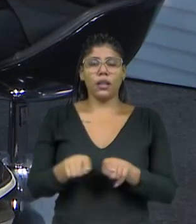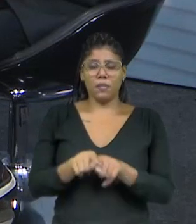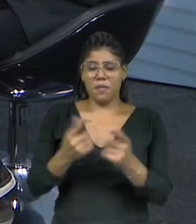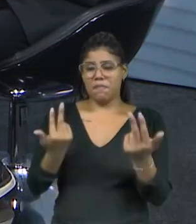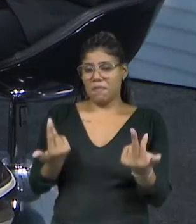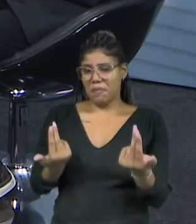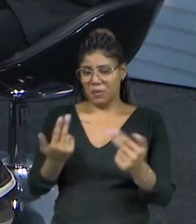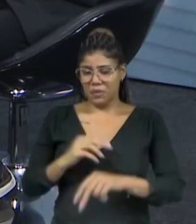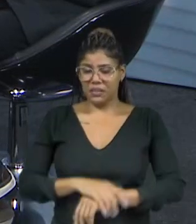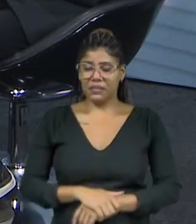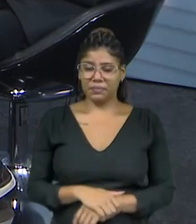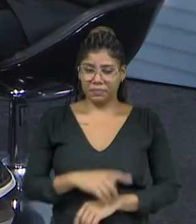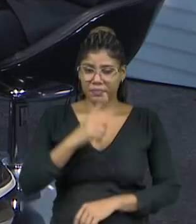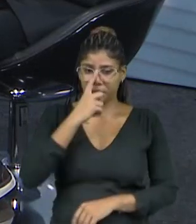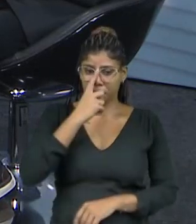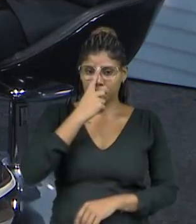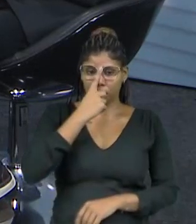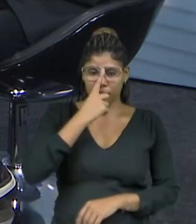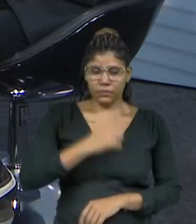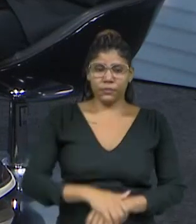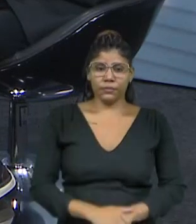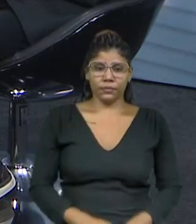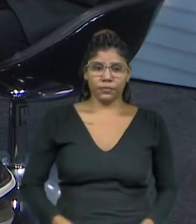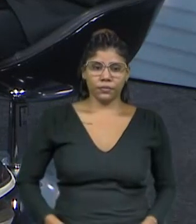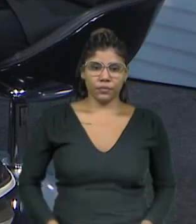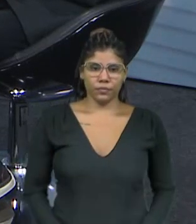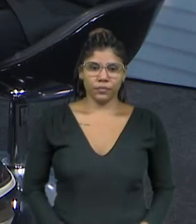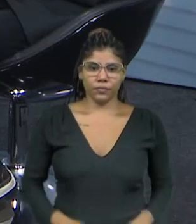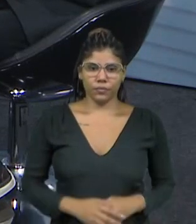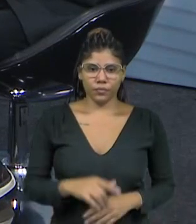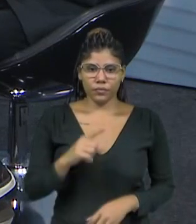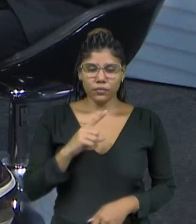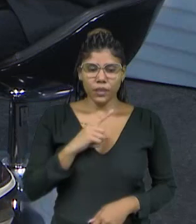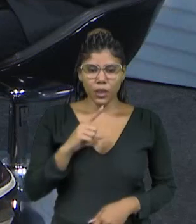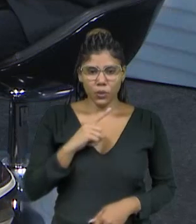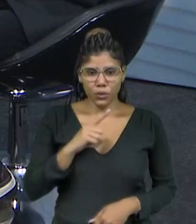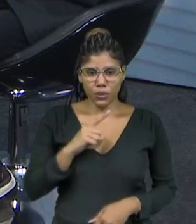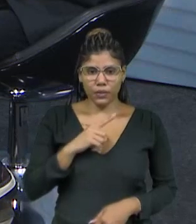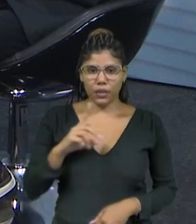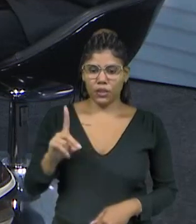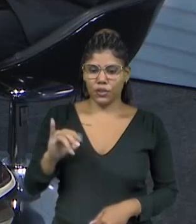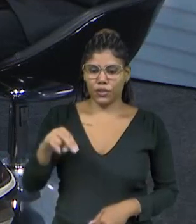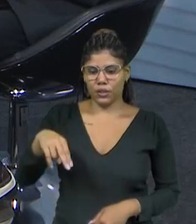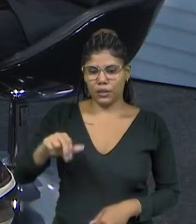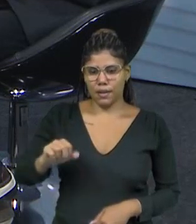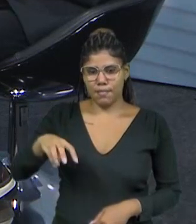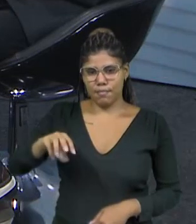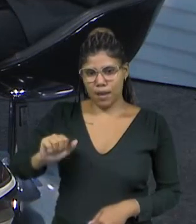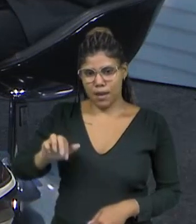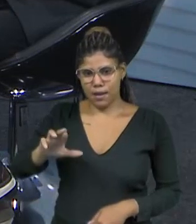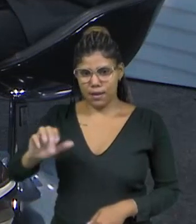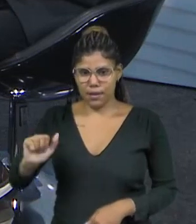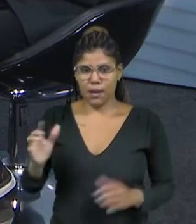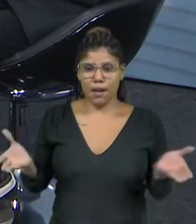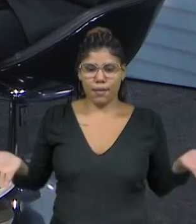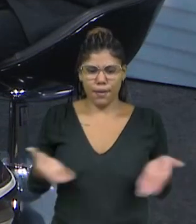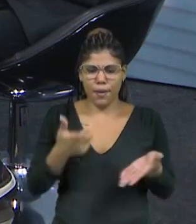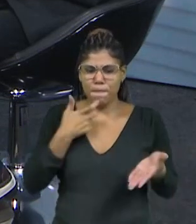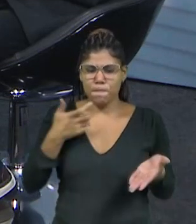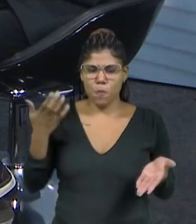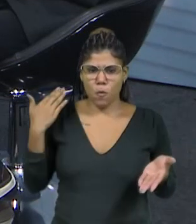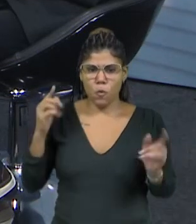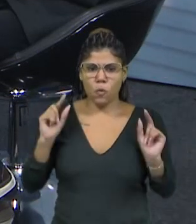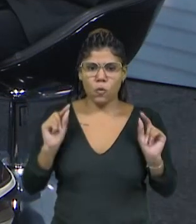vai nos ajudar a suplantar essa realidade. Eu tive na Dinamarca agora um programa exatamente vendo a